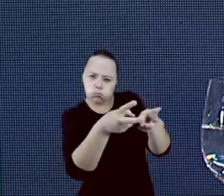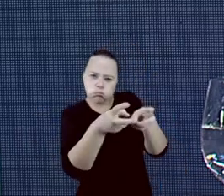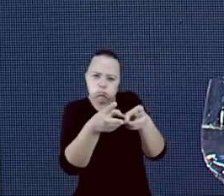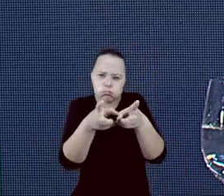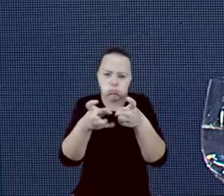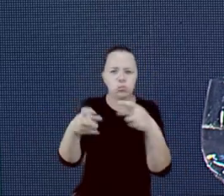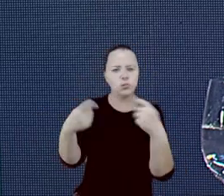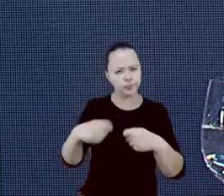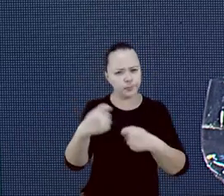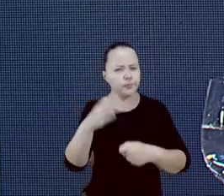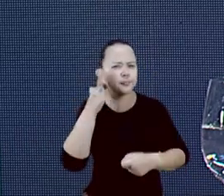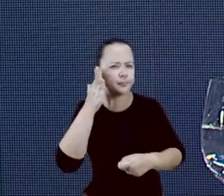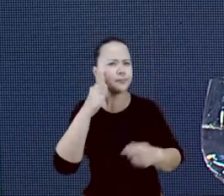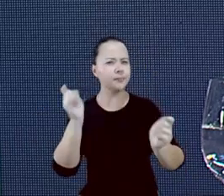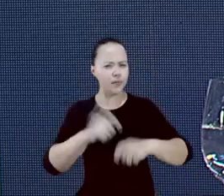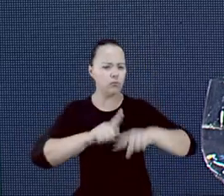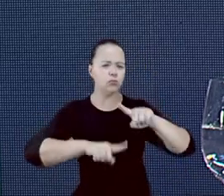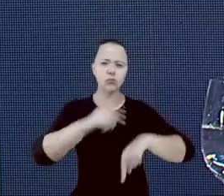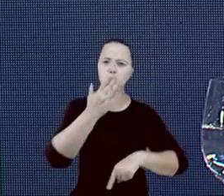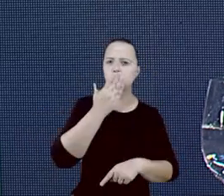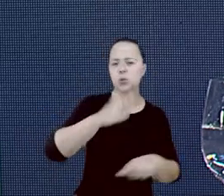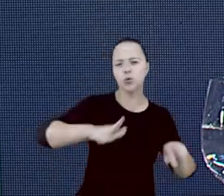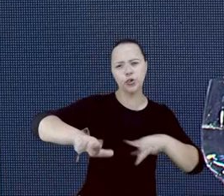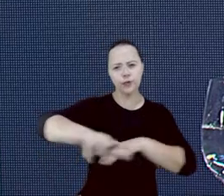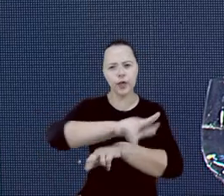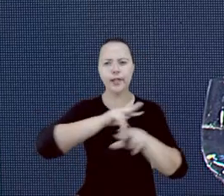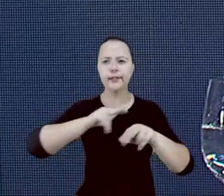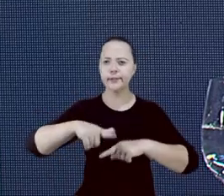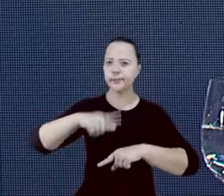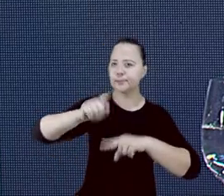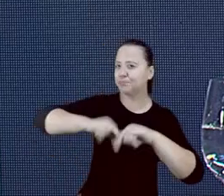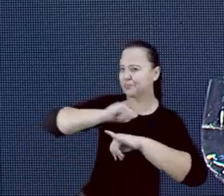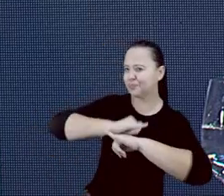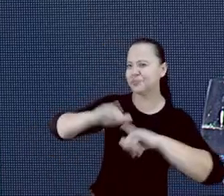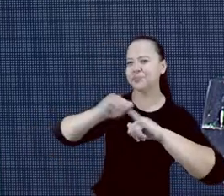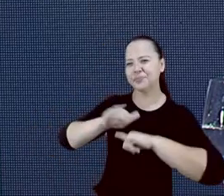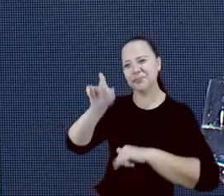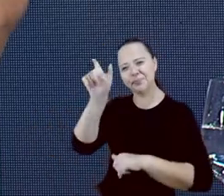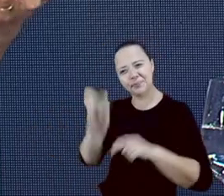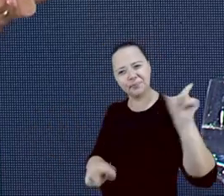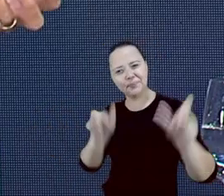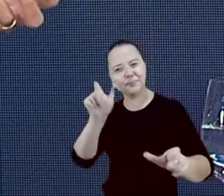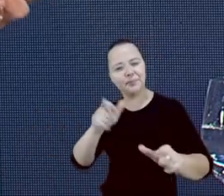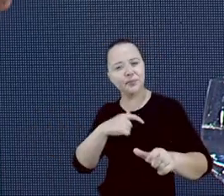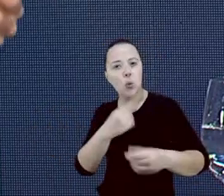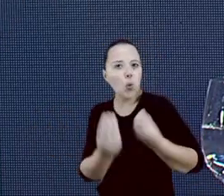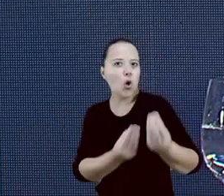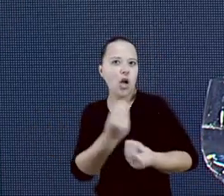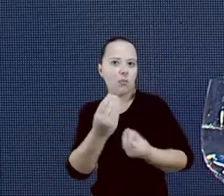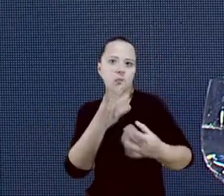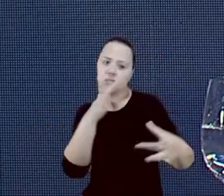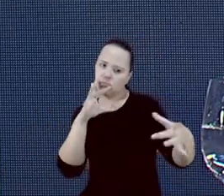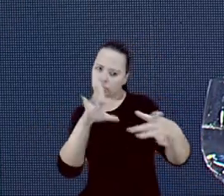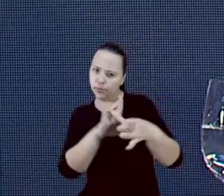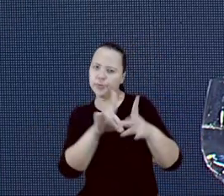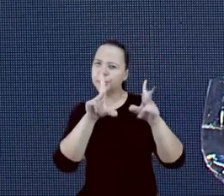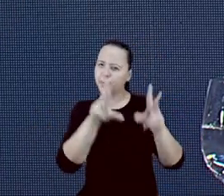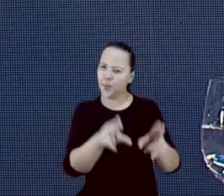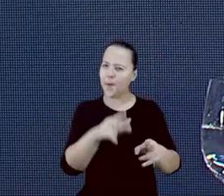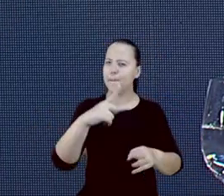aderentes aos mandatos o perfil de risco do fundo estar coerente com os papéis que estão